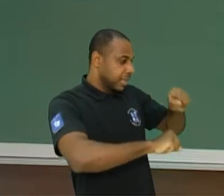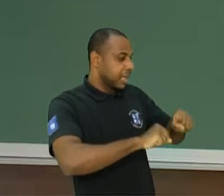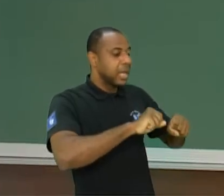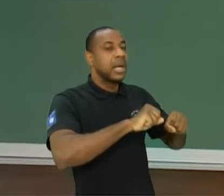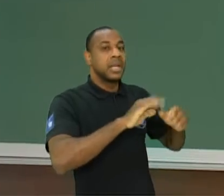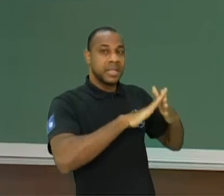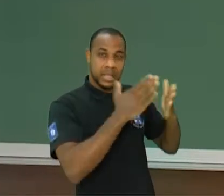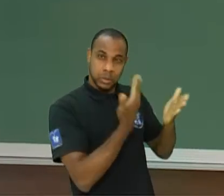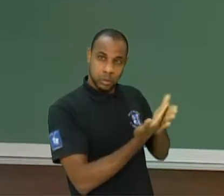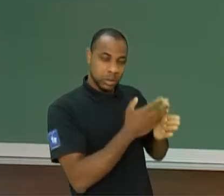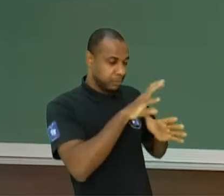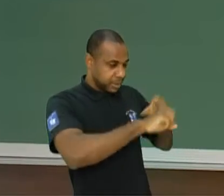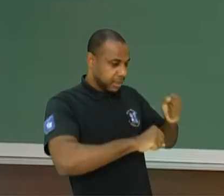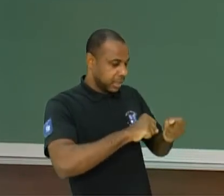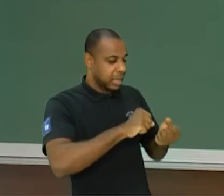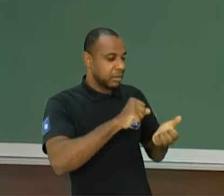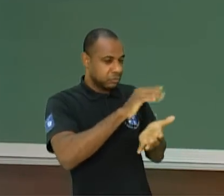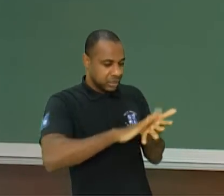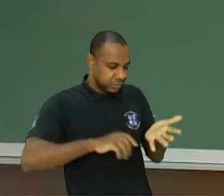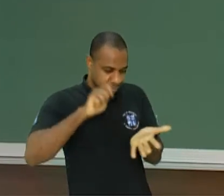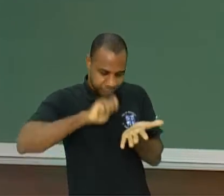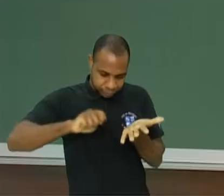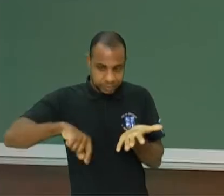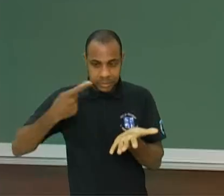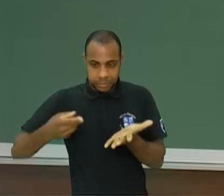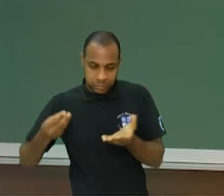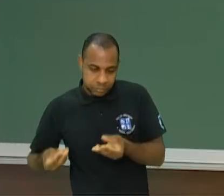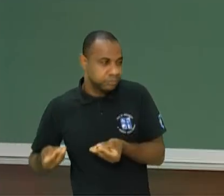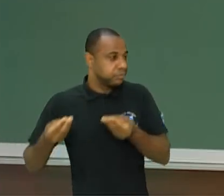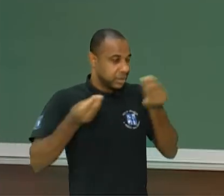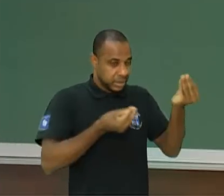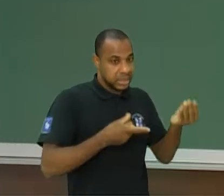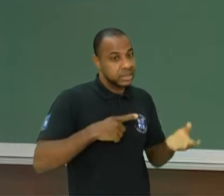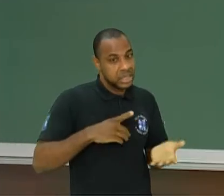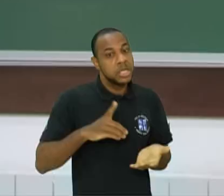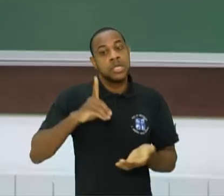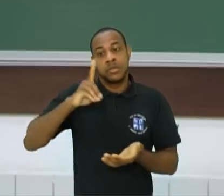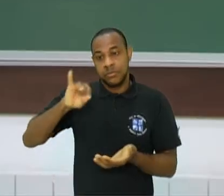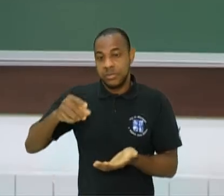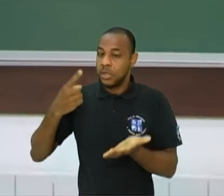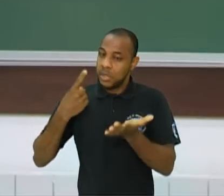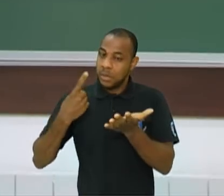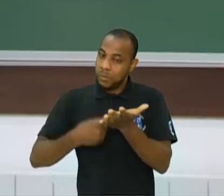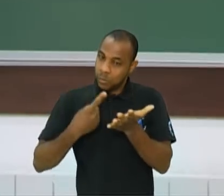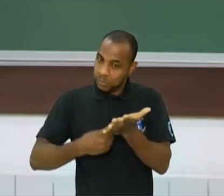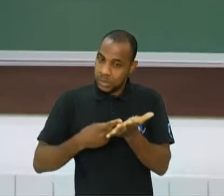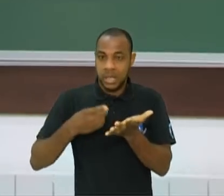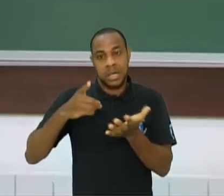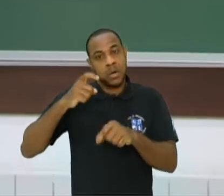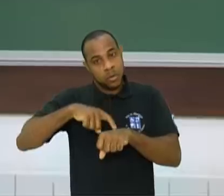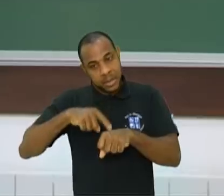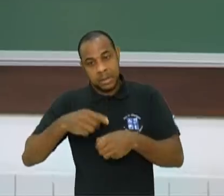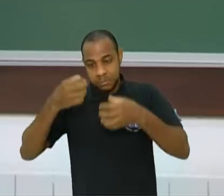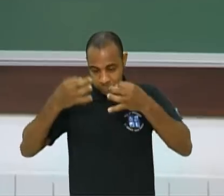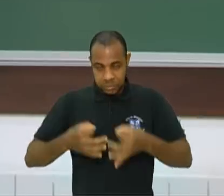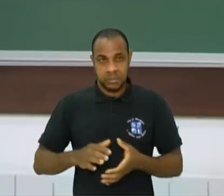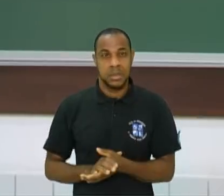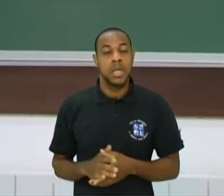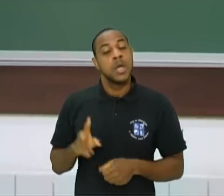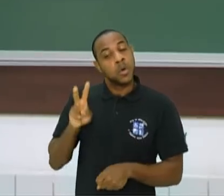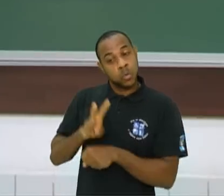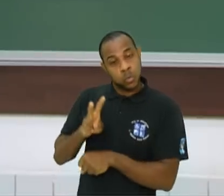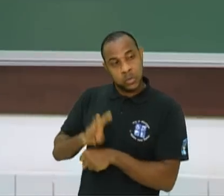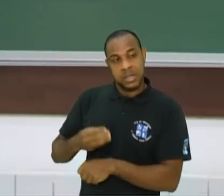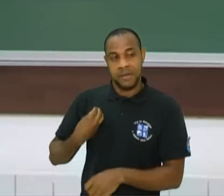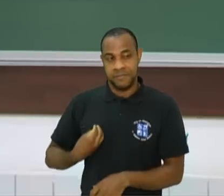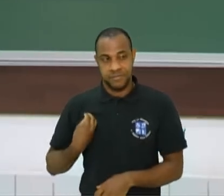né, combinado. Então, fiquem bem ligados e atentos, tá bom? E vamos nessa, né? Se cuidar, fiquem bem. E a